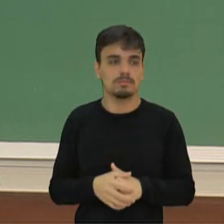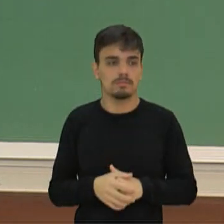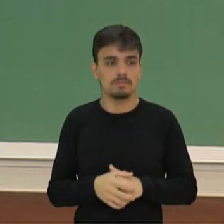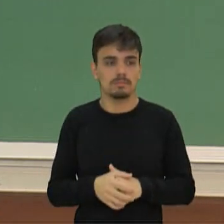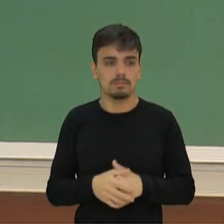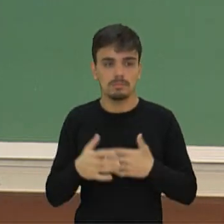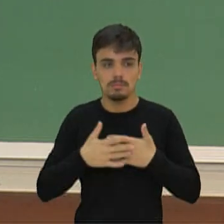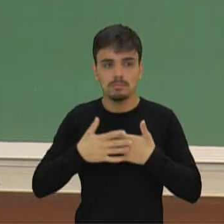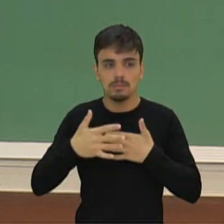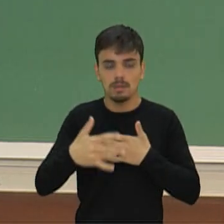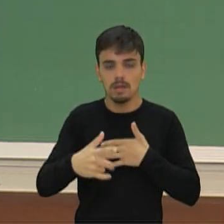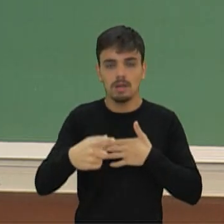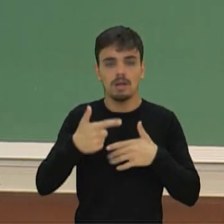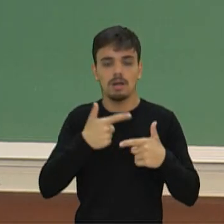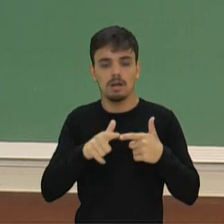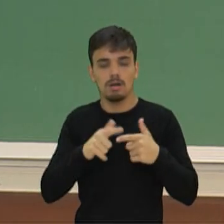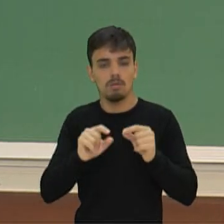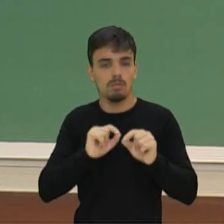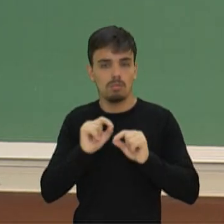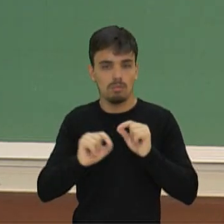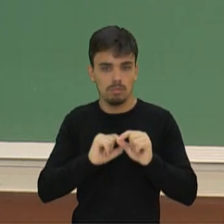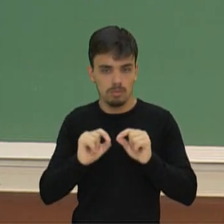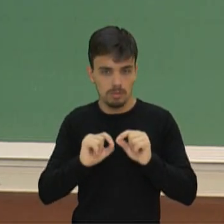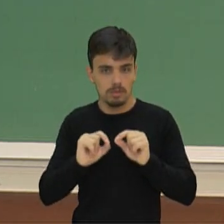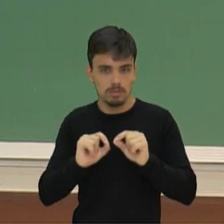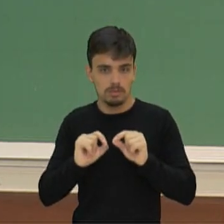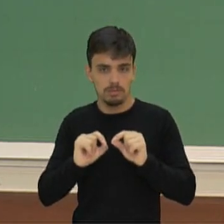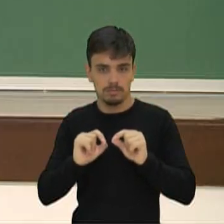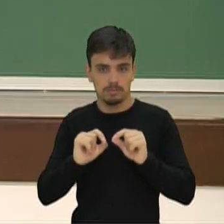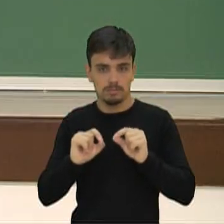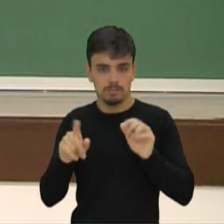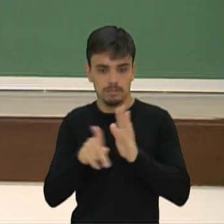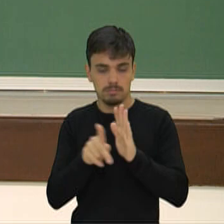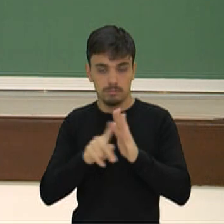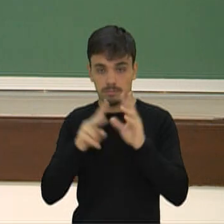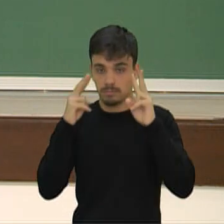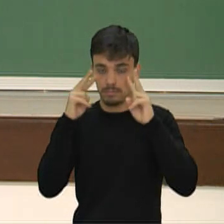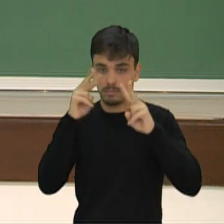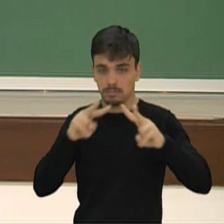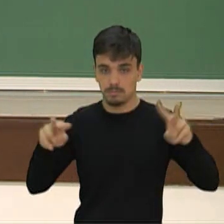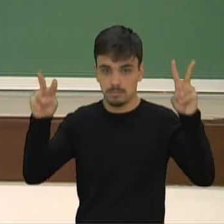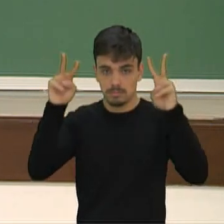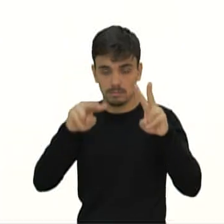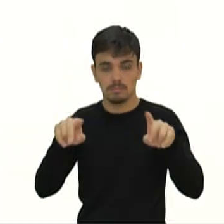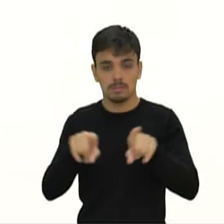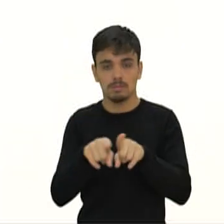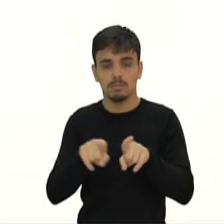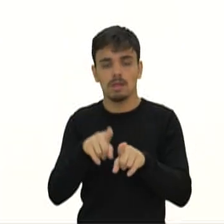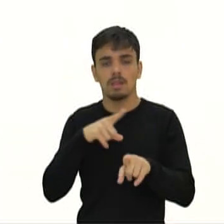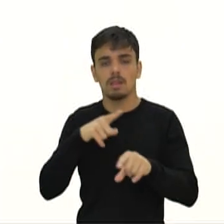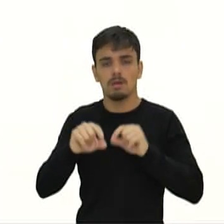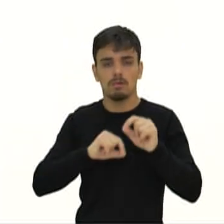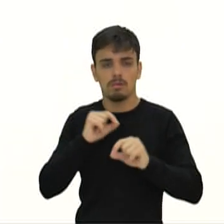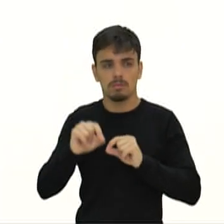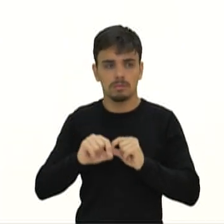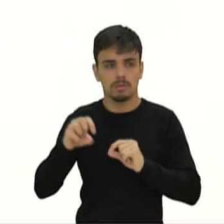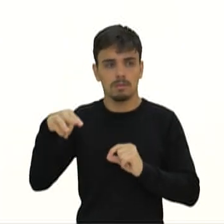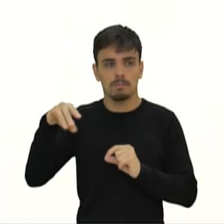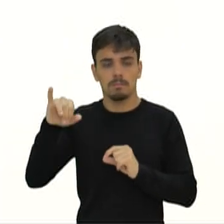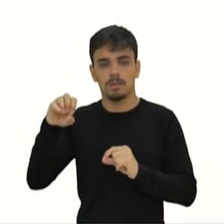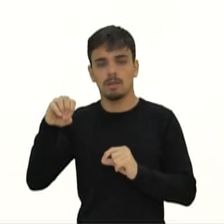longo dessa aula são alguns problemas ou algumas dificuldades da visão. Vimos ali a parte da miopia,